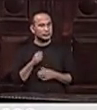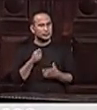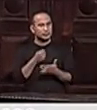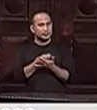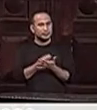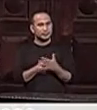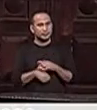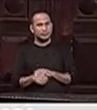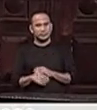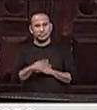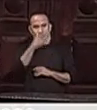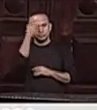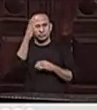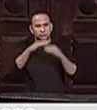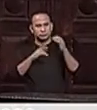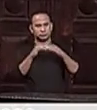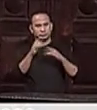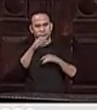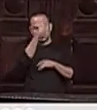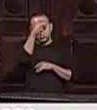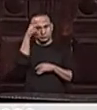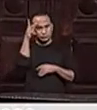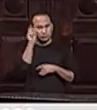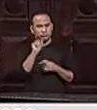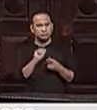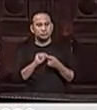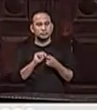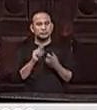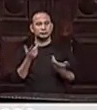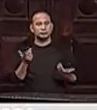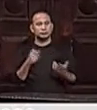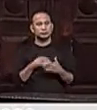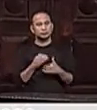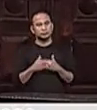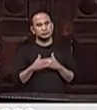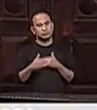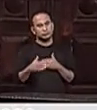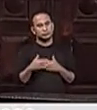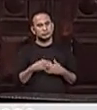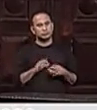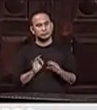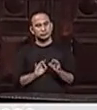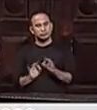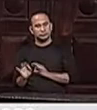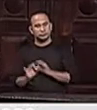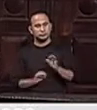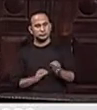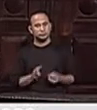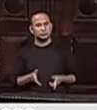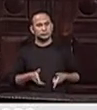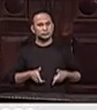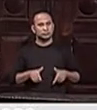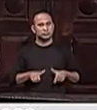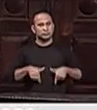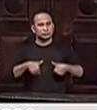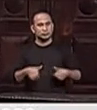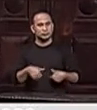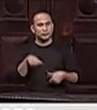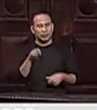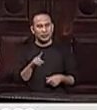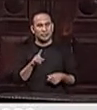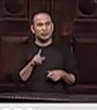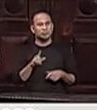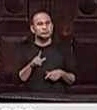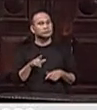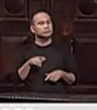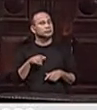pagar os servidores, o que foi feito a partir de um termo de ajustamento de condutas, foi um ato absolutamente legal